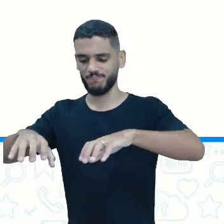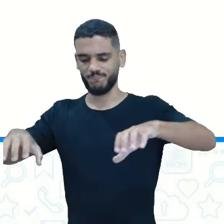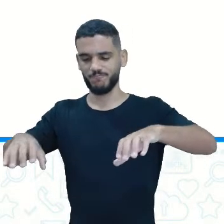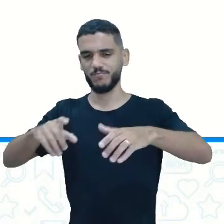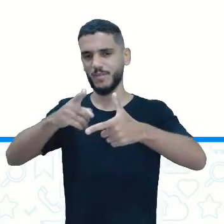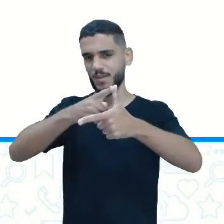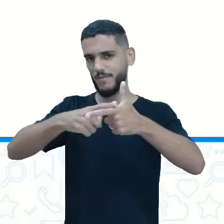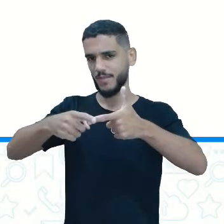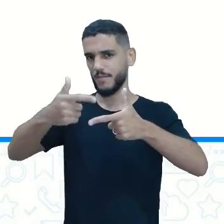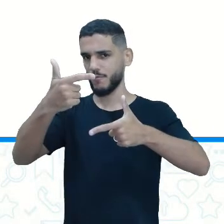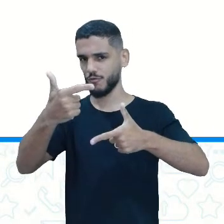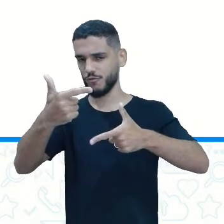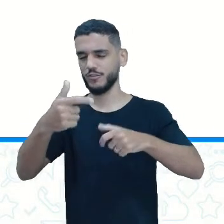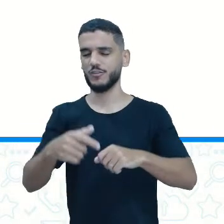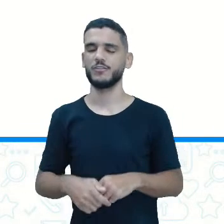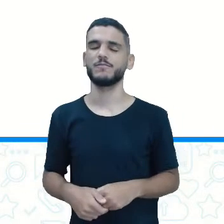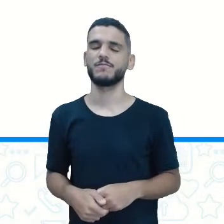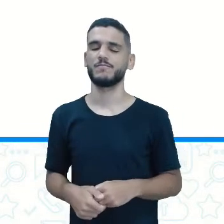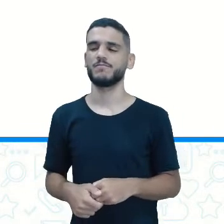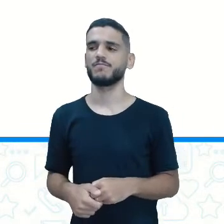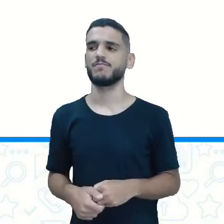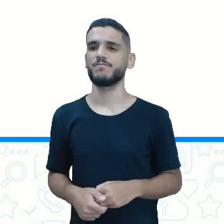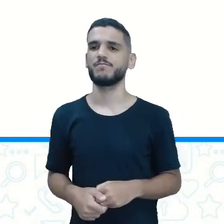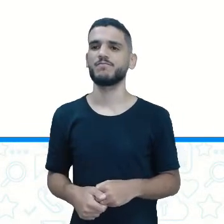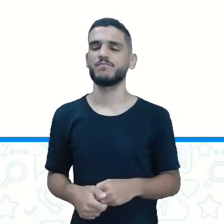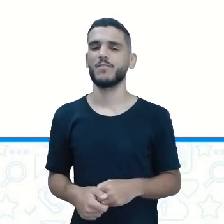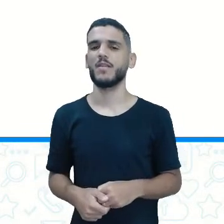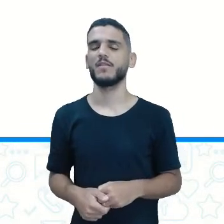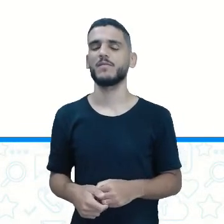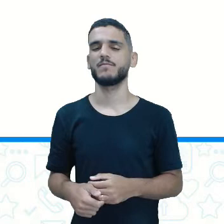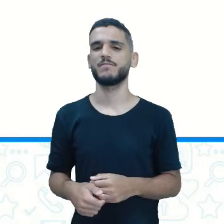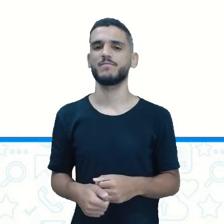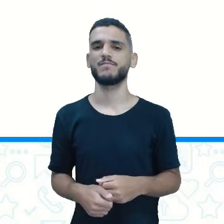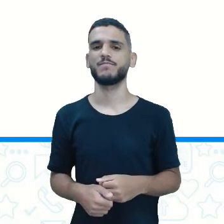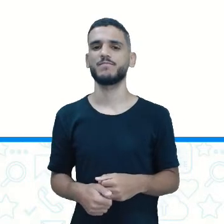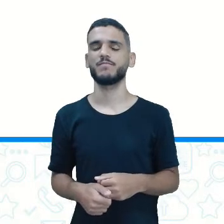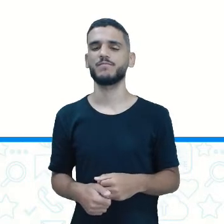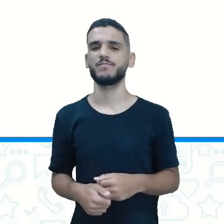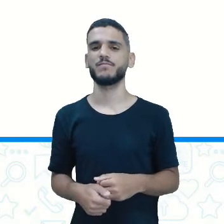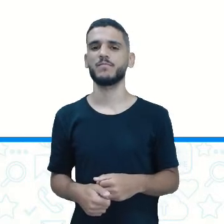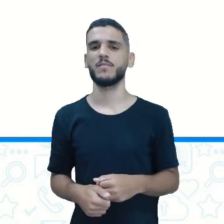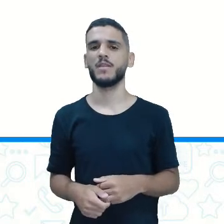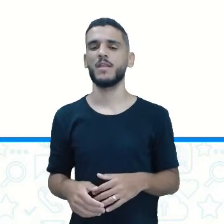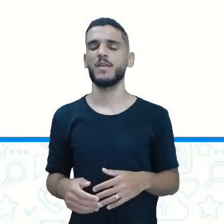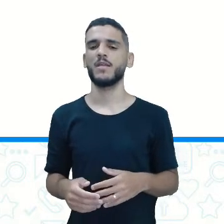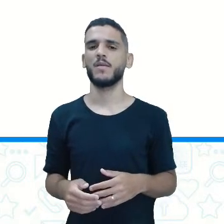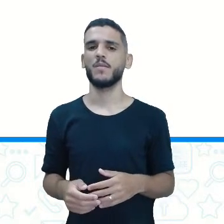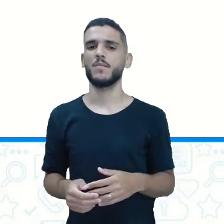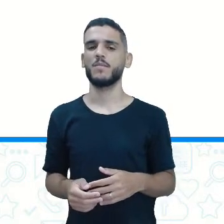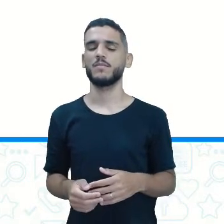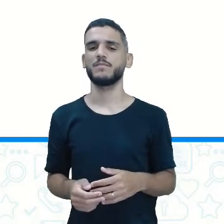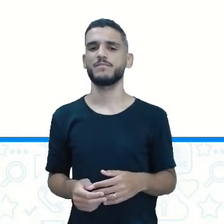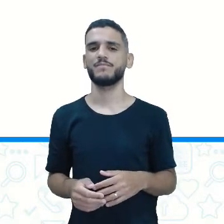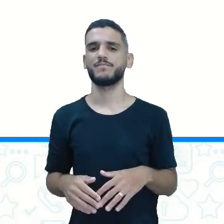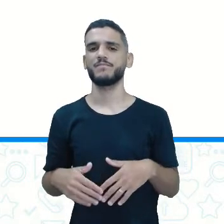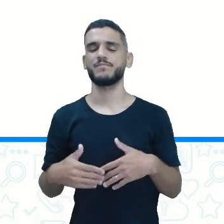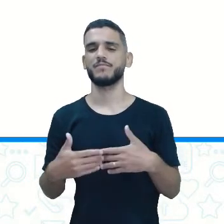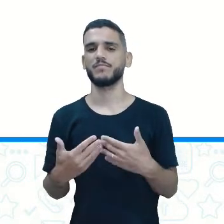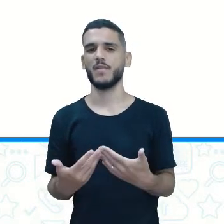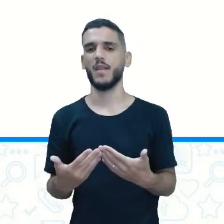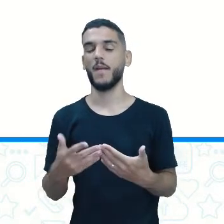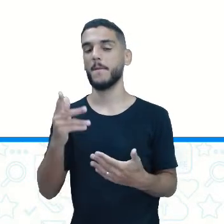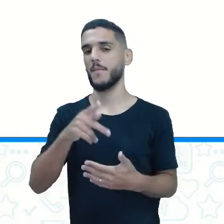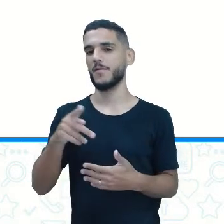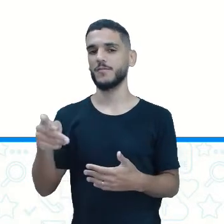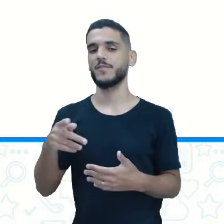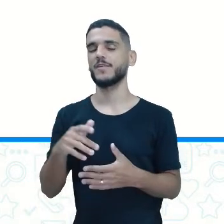2, né? Você tirar a metade do todo. Então, como é que a gente tira a metade do todo? A professora Sandra quer falar aqui